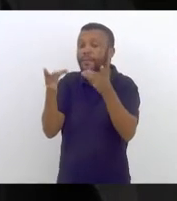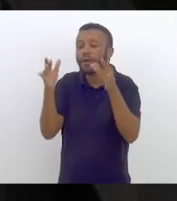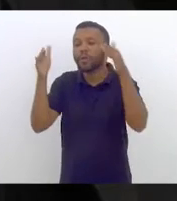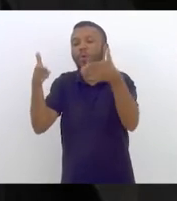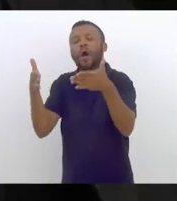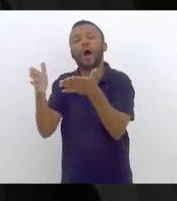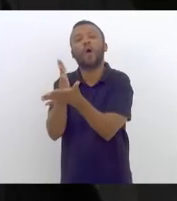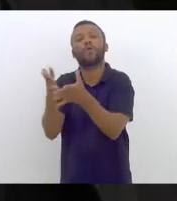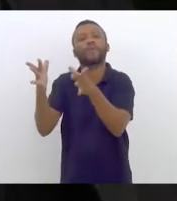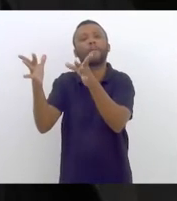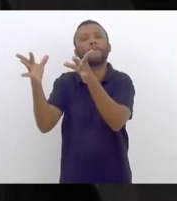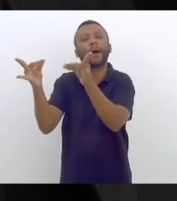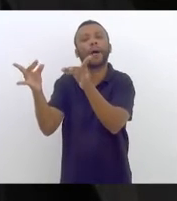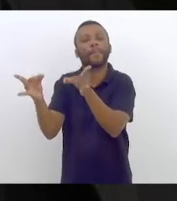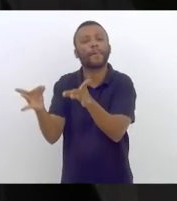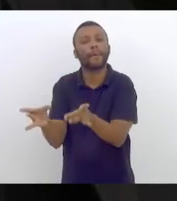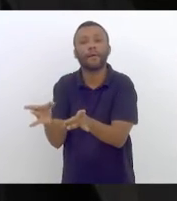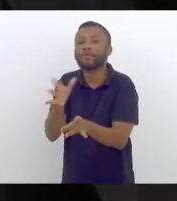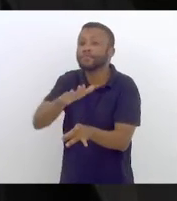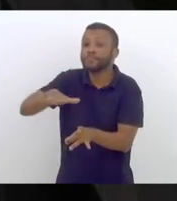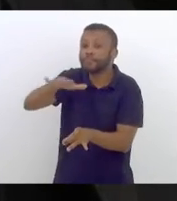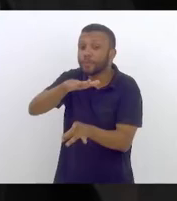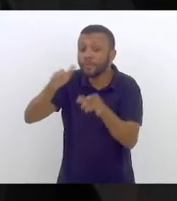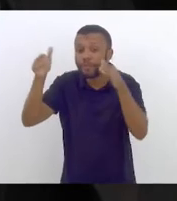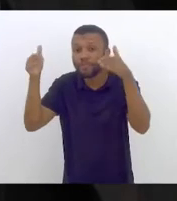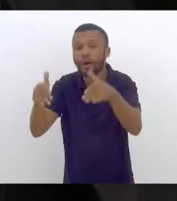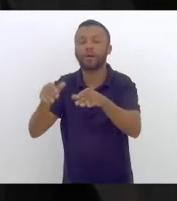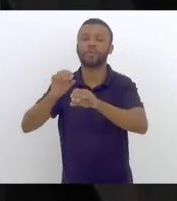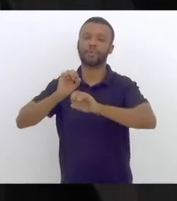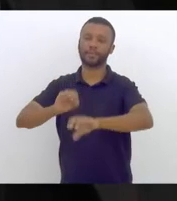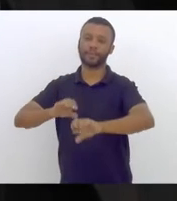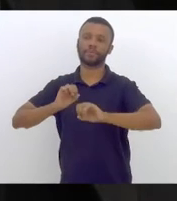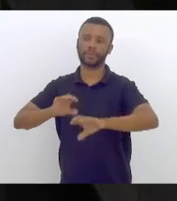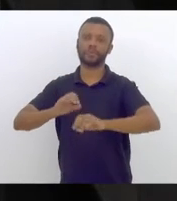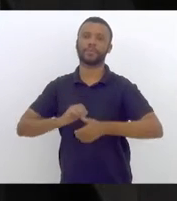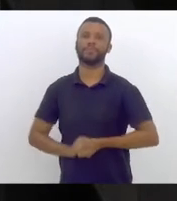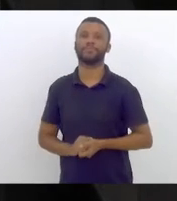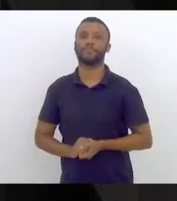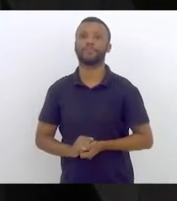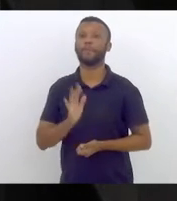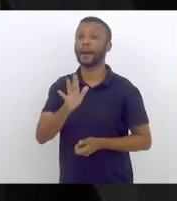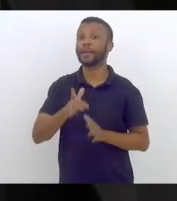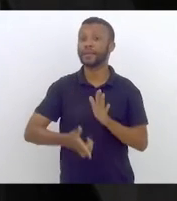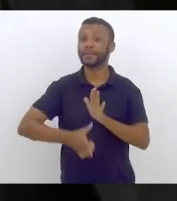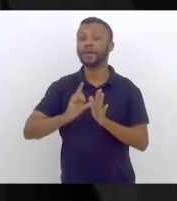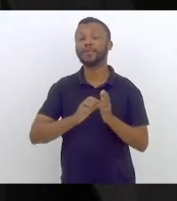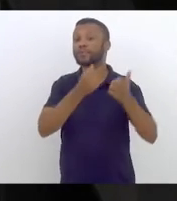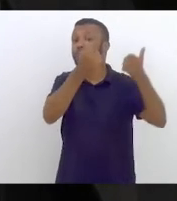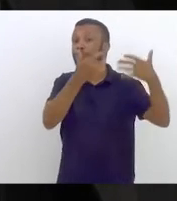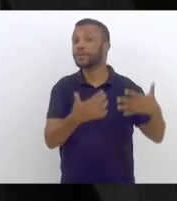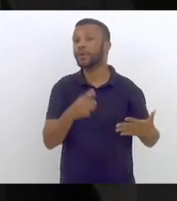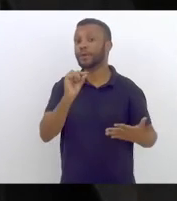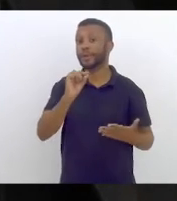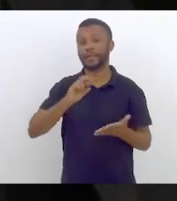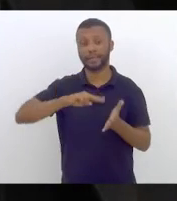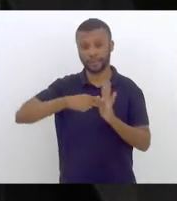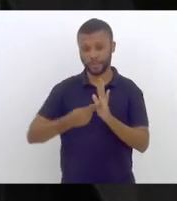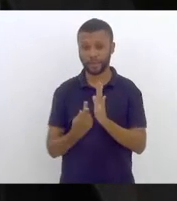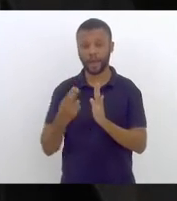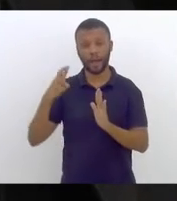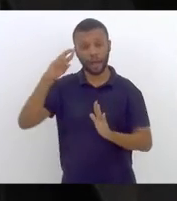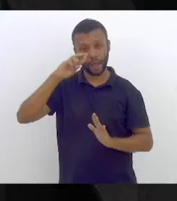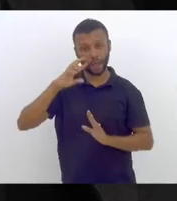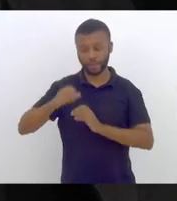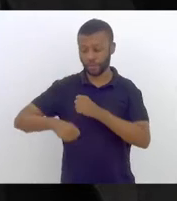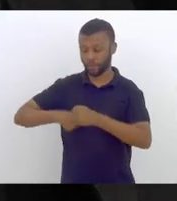alguns detalhamentos do campo específico da educação. Não sem antes dizendo o seguinte: a revisão anual do PPA,